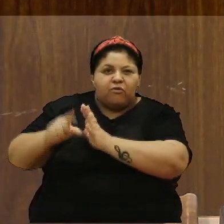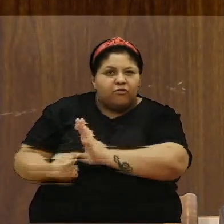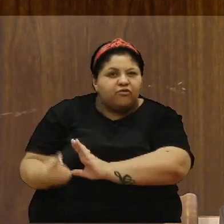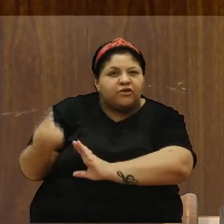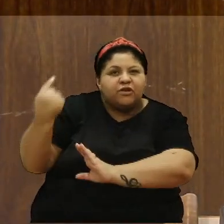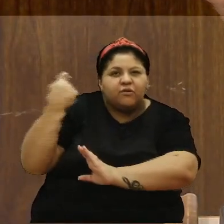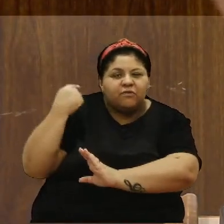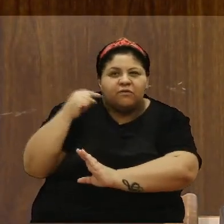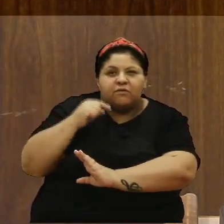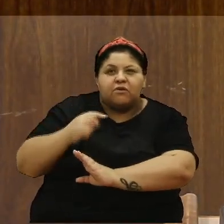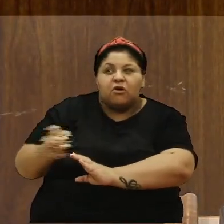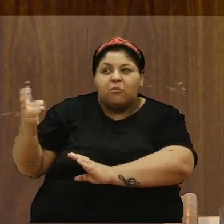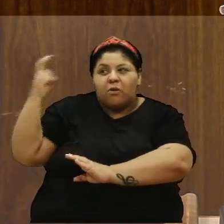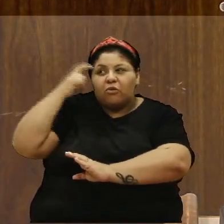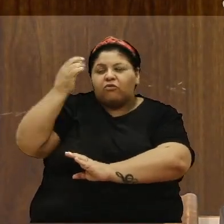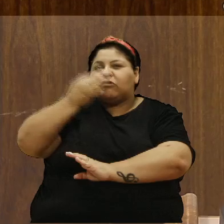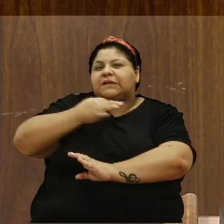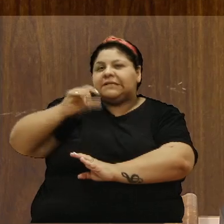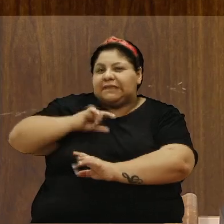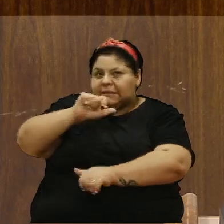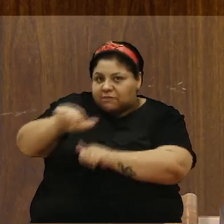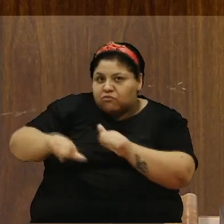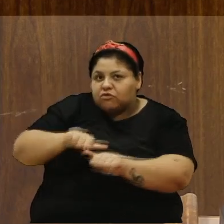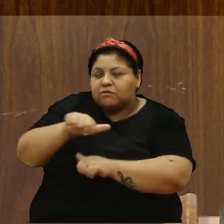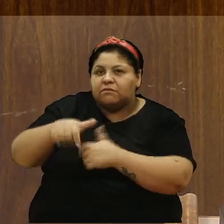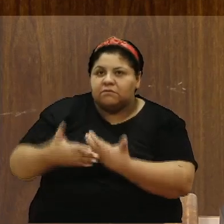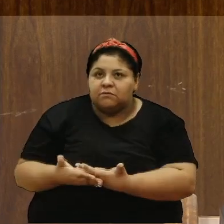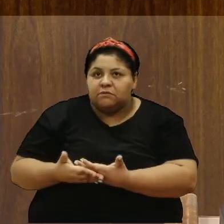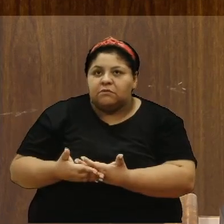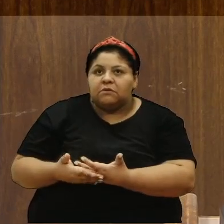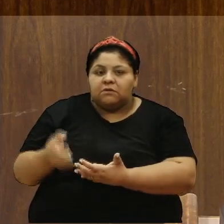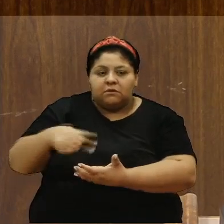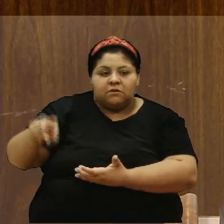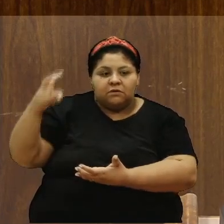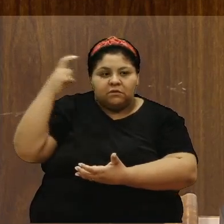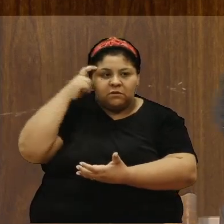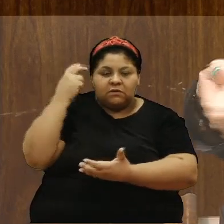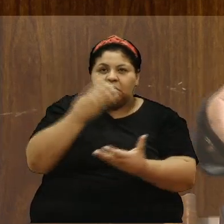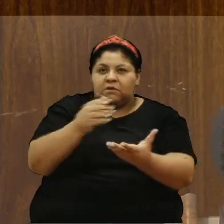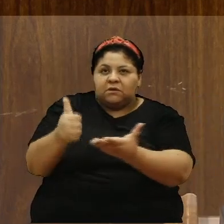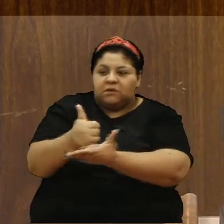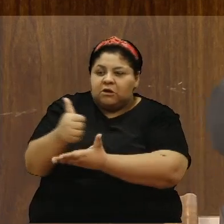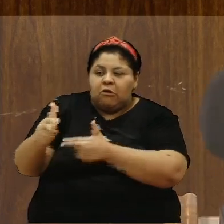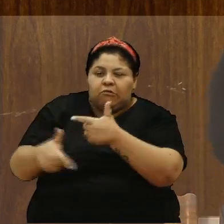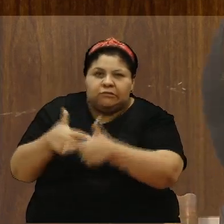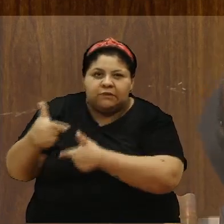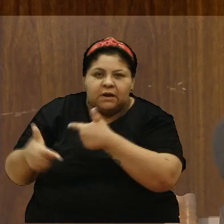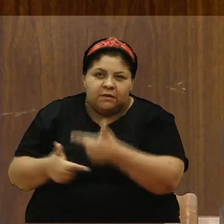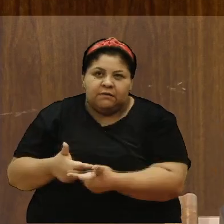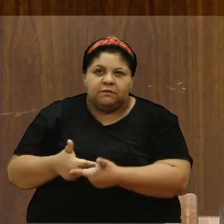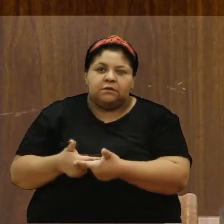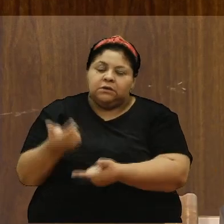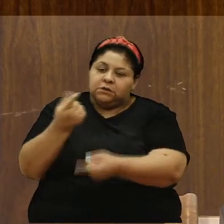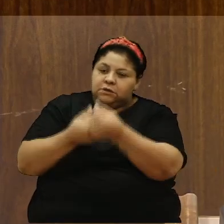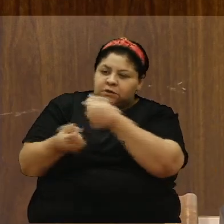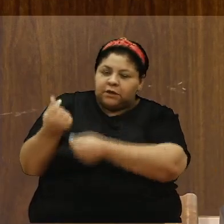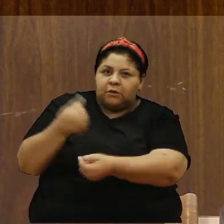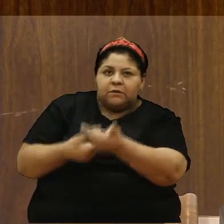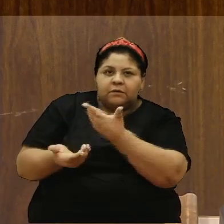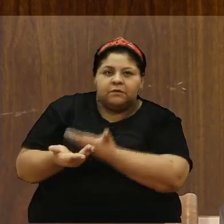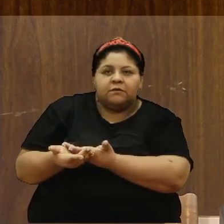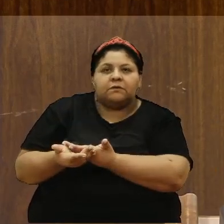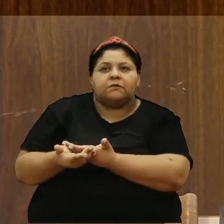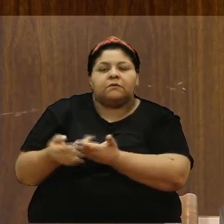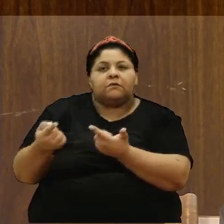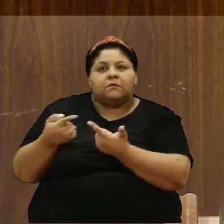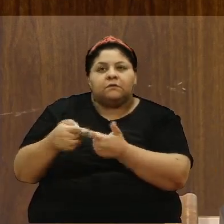uma cultura de Caxias que tem que ser mudada, porque a nossa cultura é bastante baseada no trabalho, na economia, né? Mas